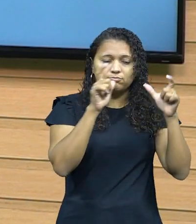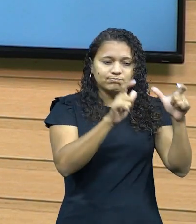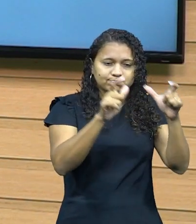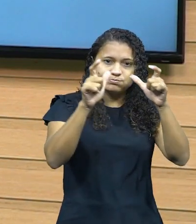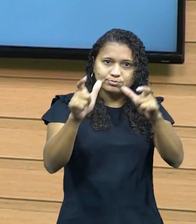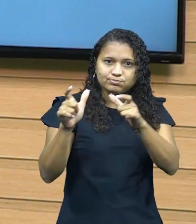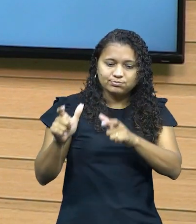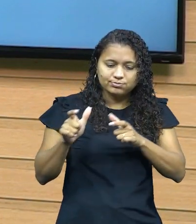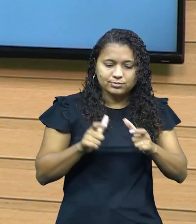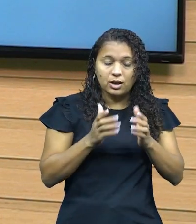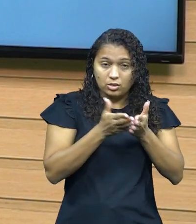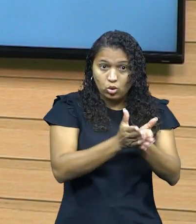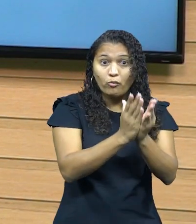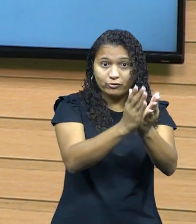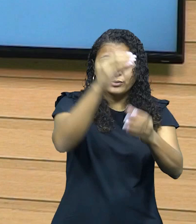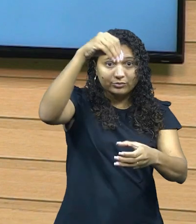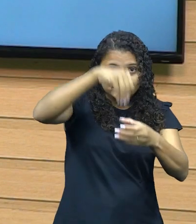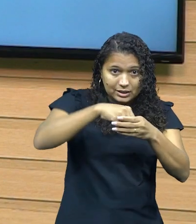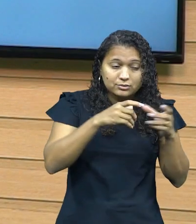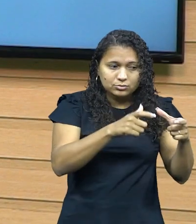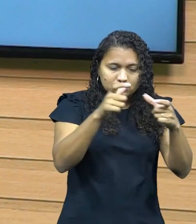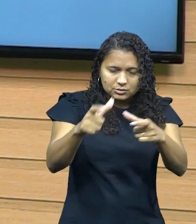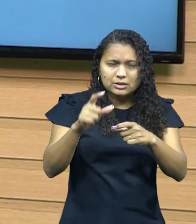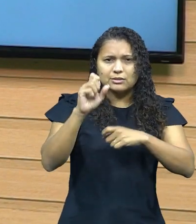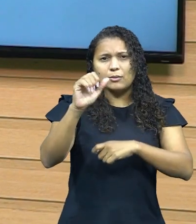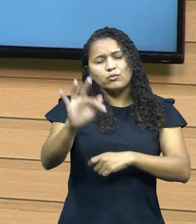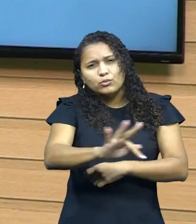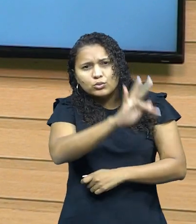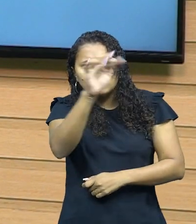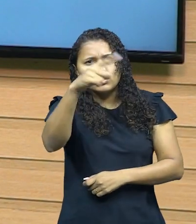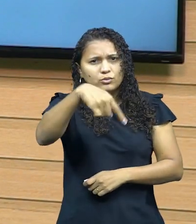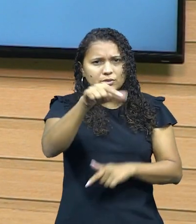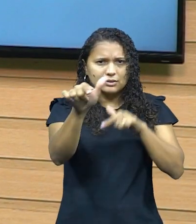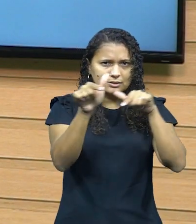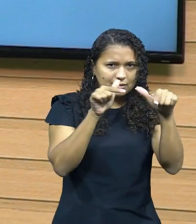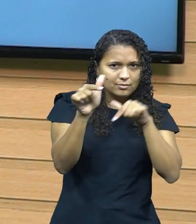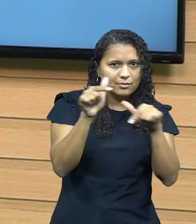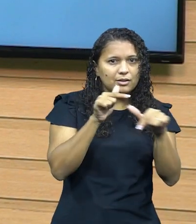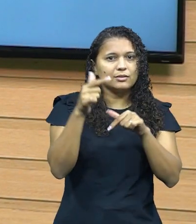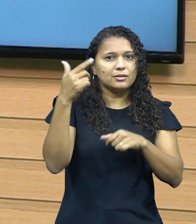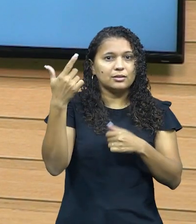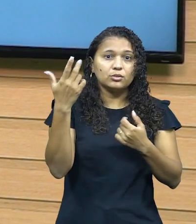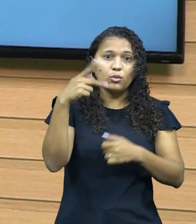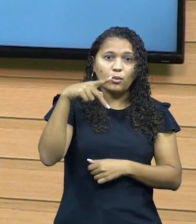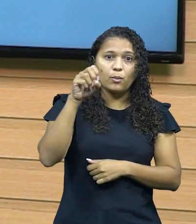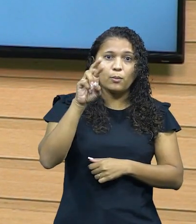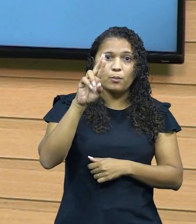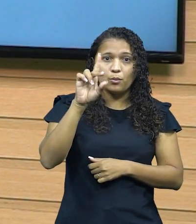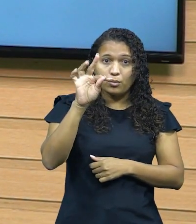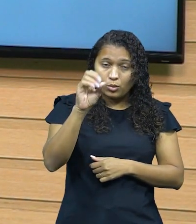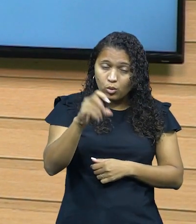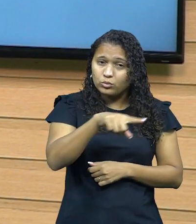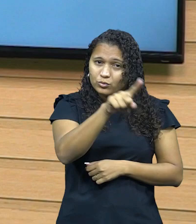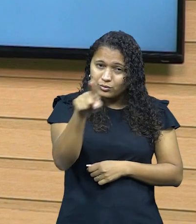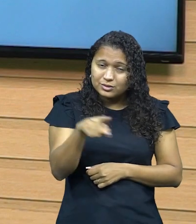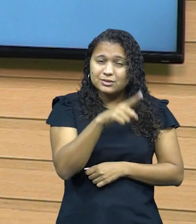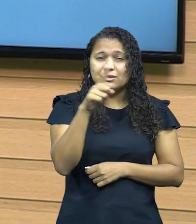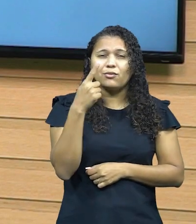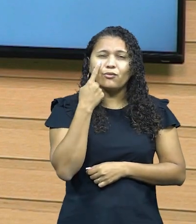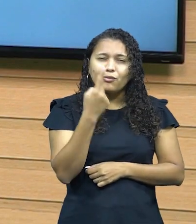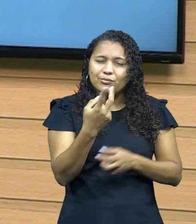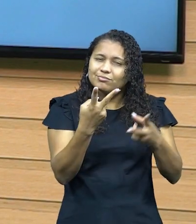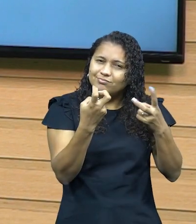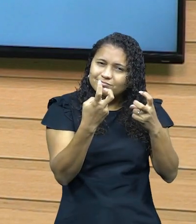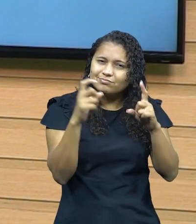o que são as partes do navio. Quando vocês estiverem trabalhando no porto, vocês vão ouvir